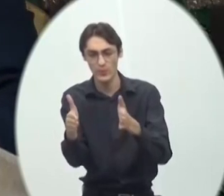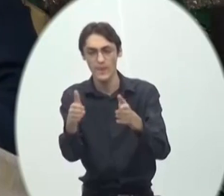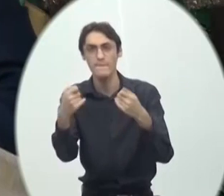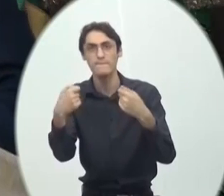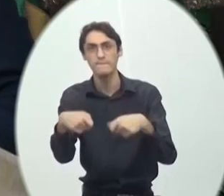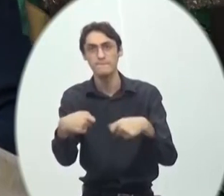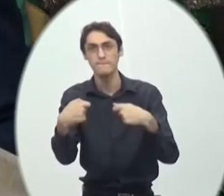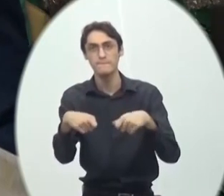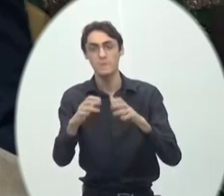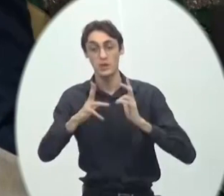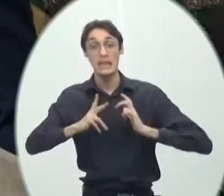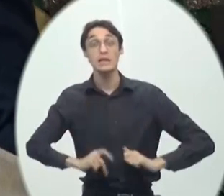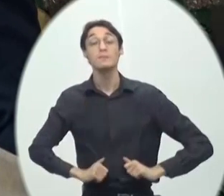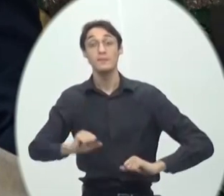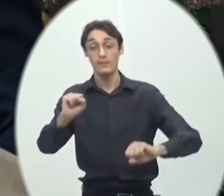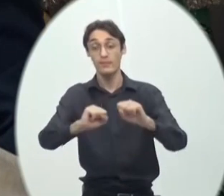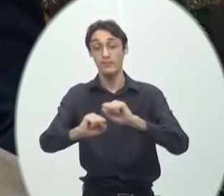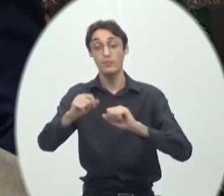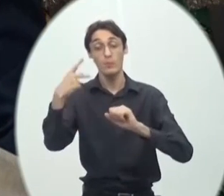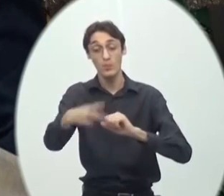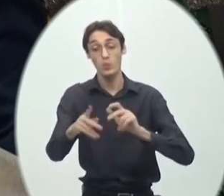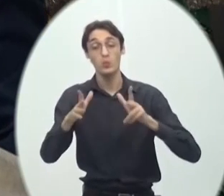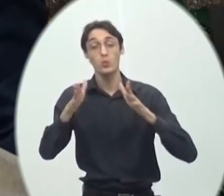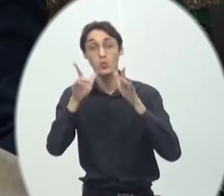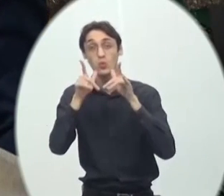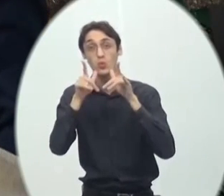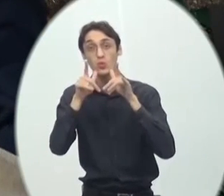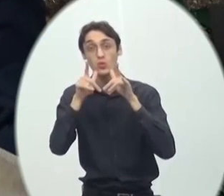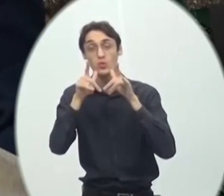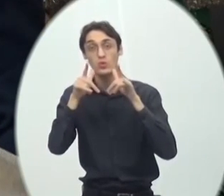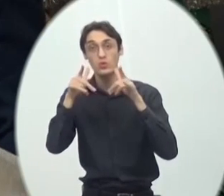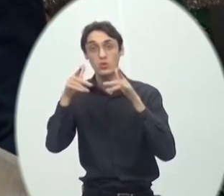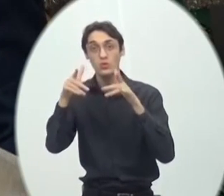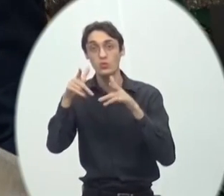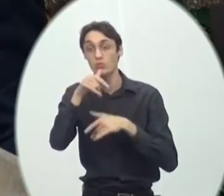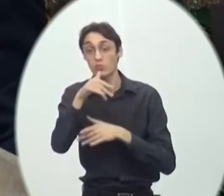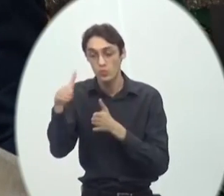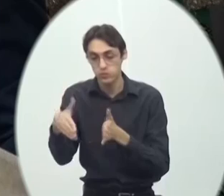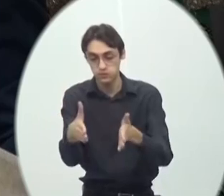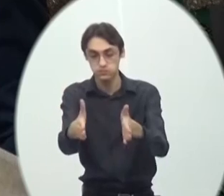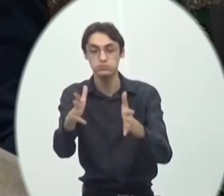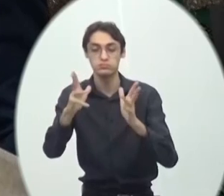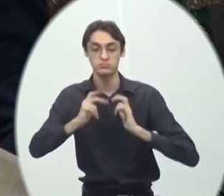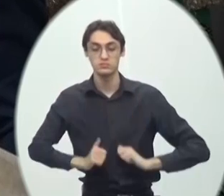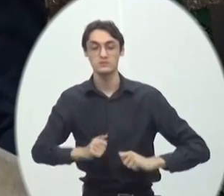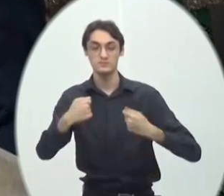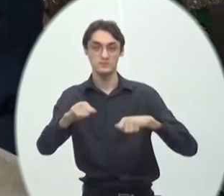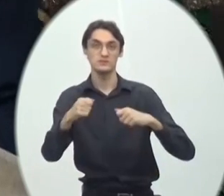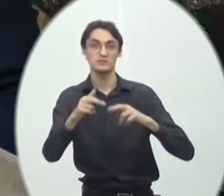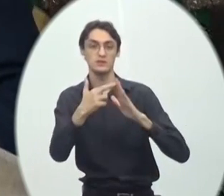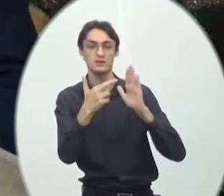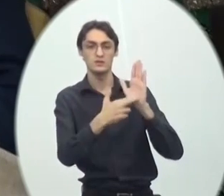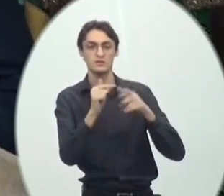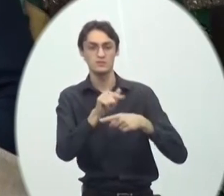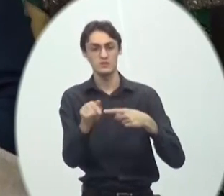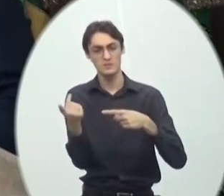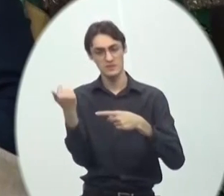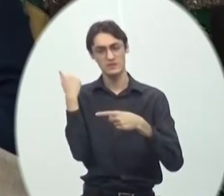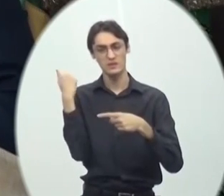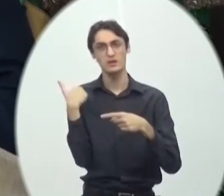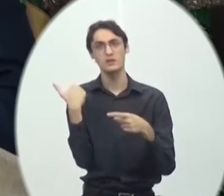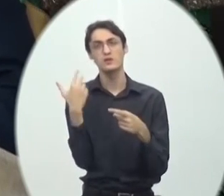de uma boa limpeza. É, e apresentei esse requerimento na semana passada e fiquei muito feliz,